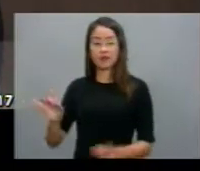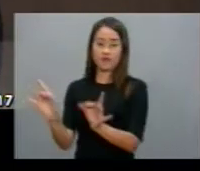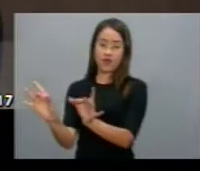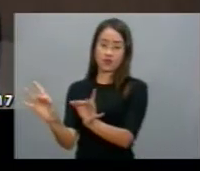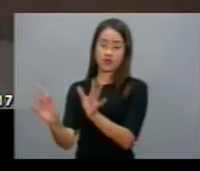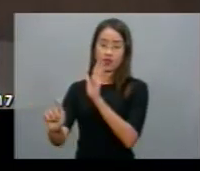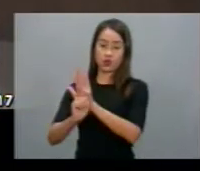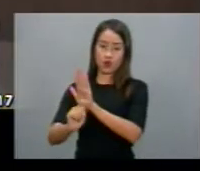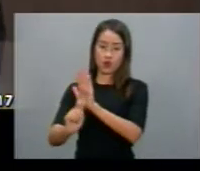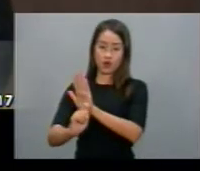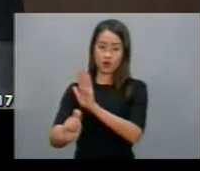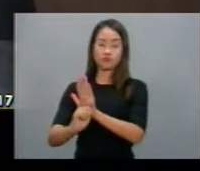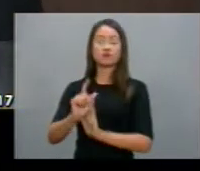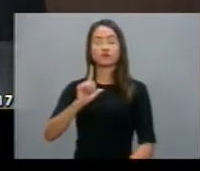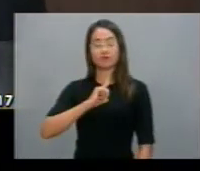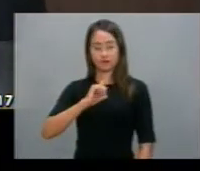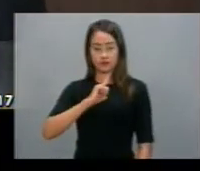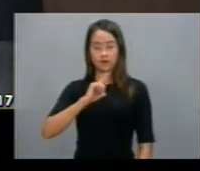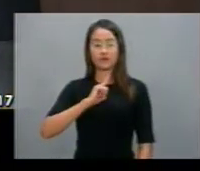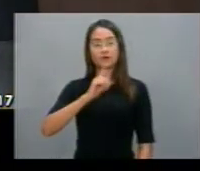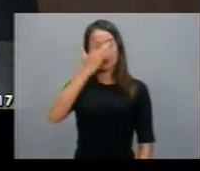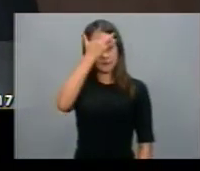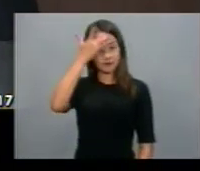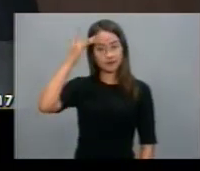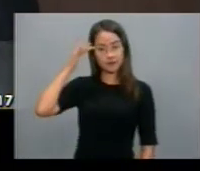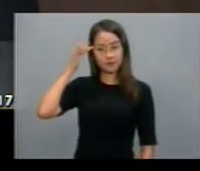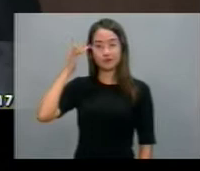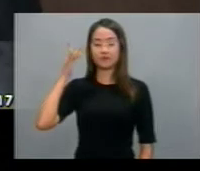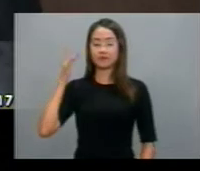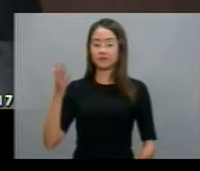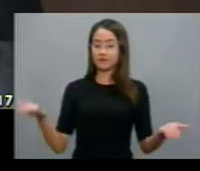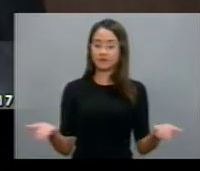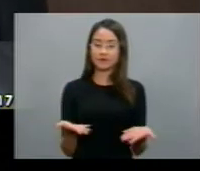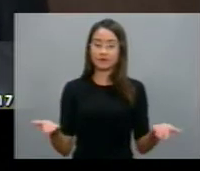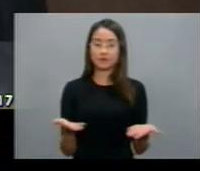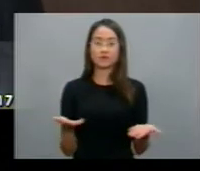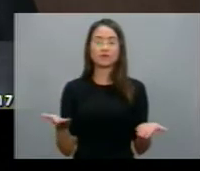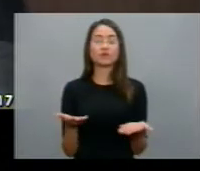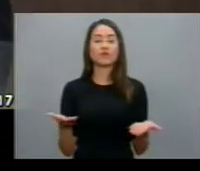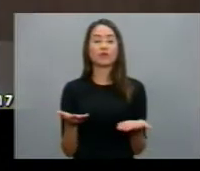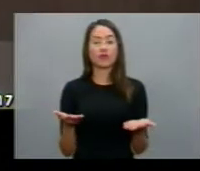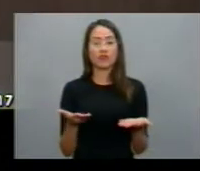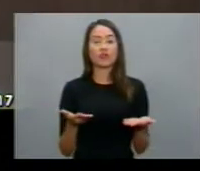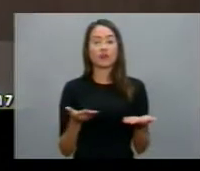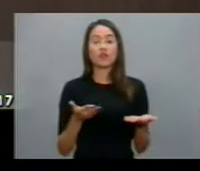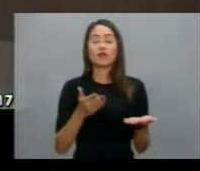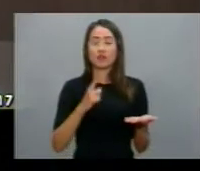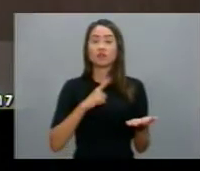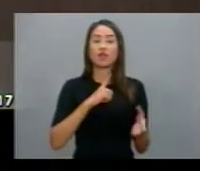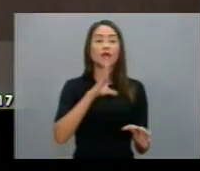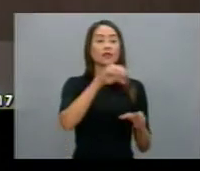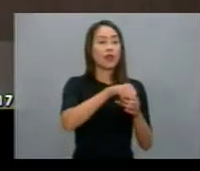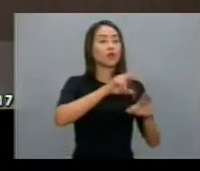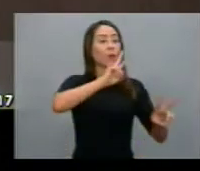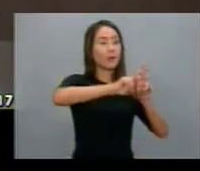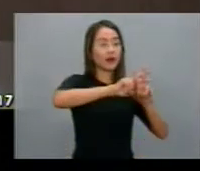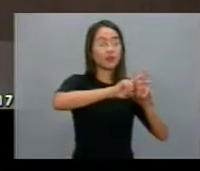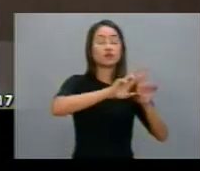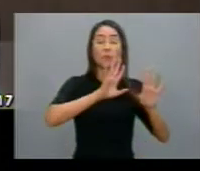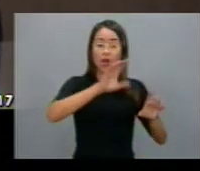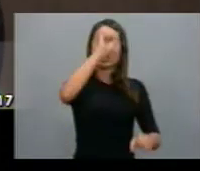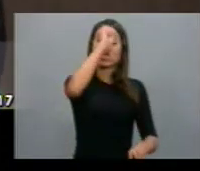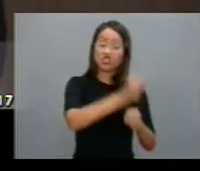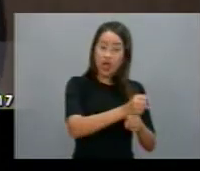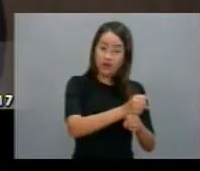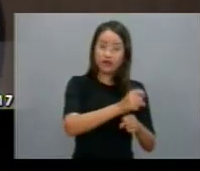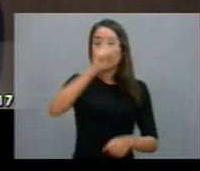A superpopulação gera esta mão de obra para as organizações que controlam os mercados